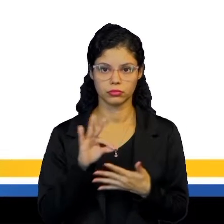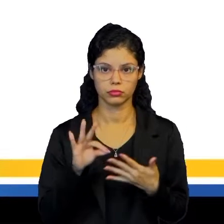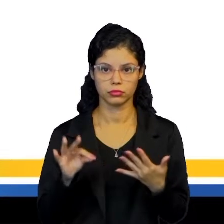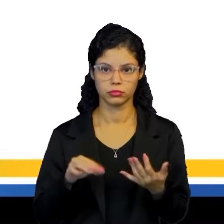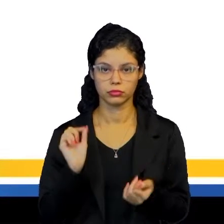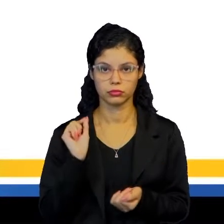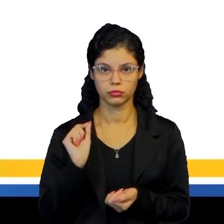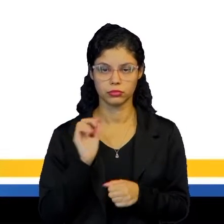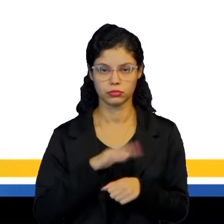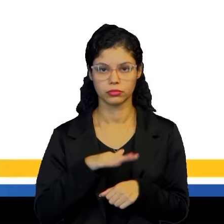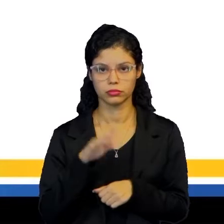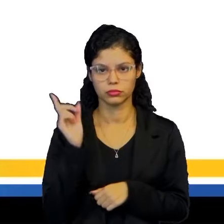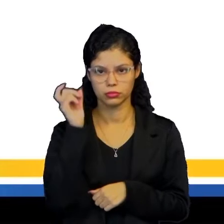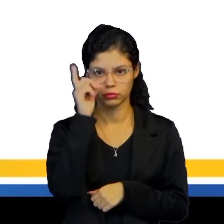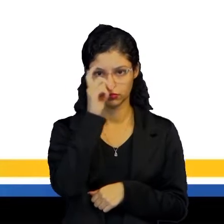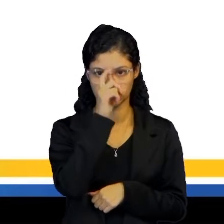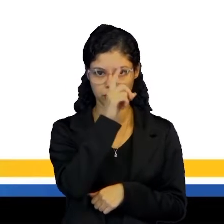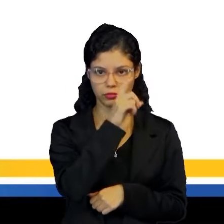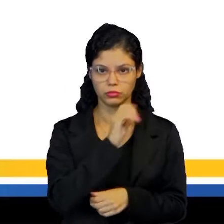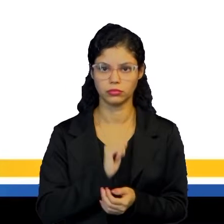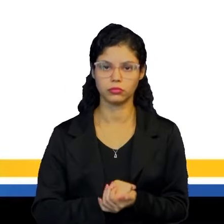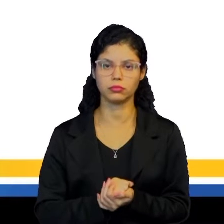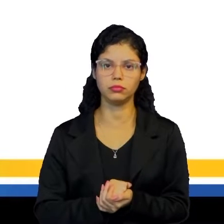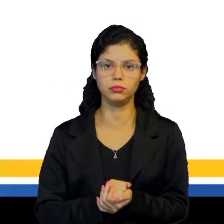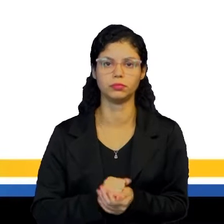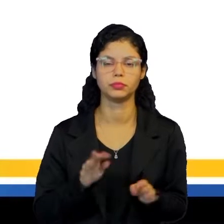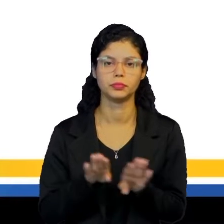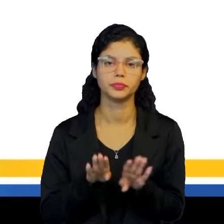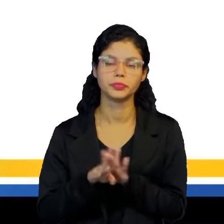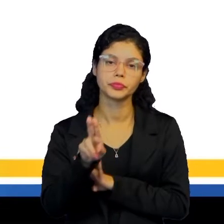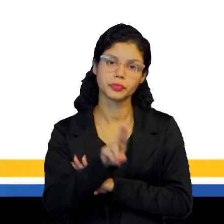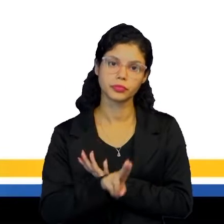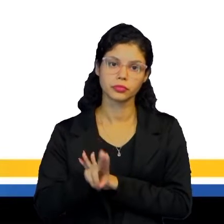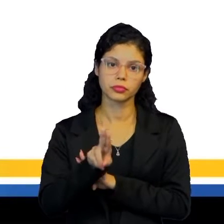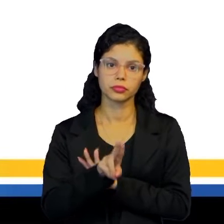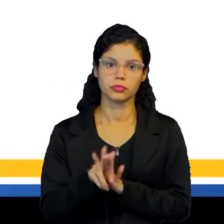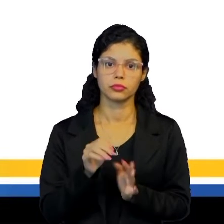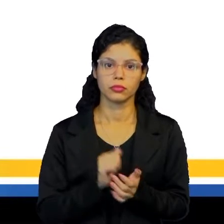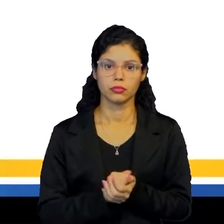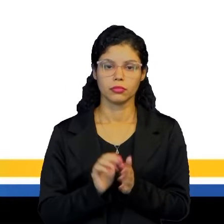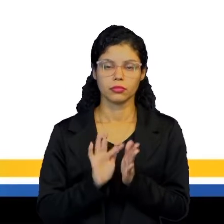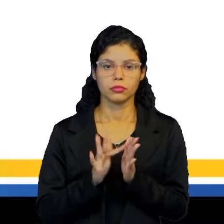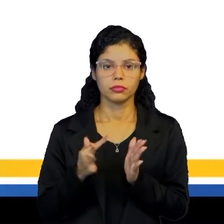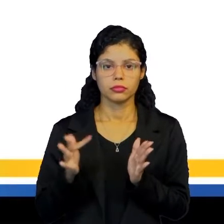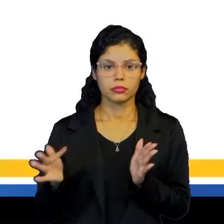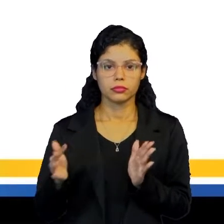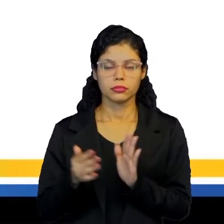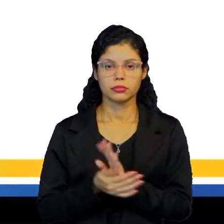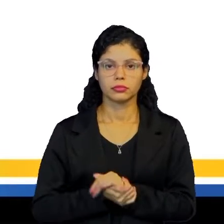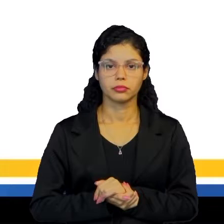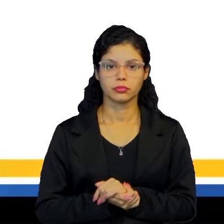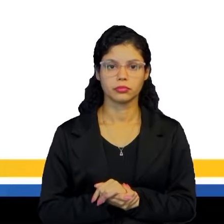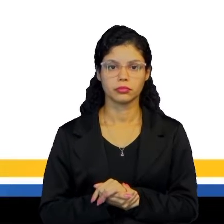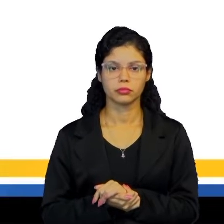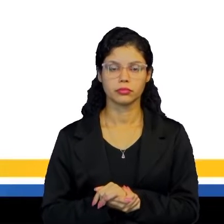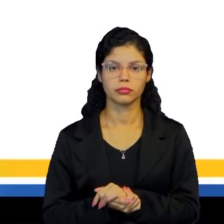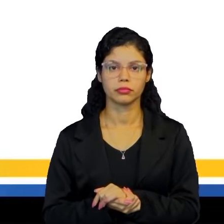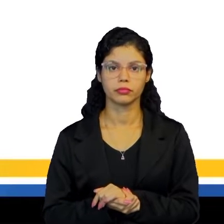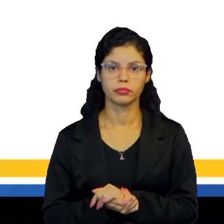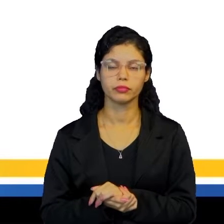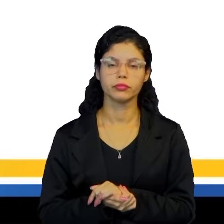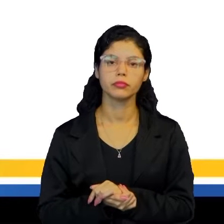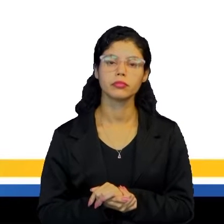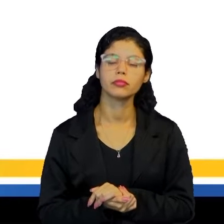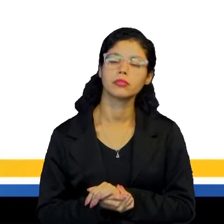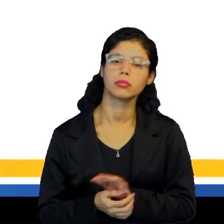o que é mais complicado, tá? É preciso utilizar uma fórmula. Veja